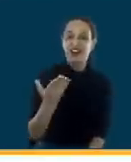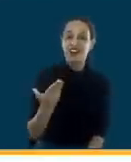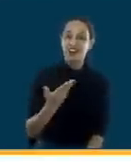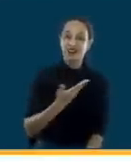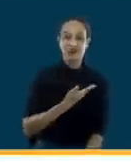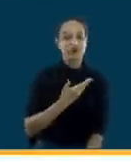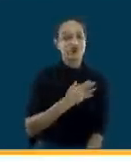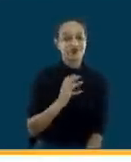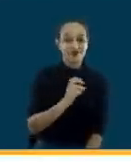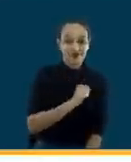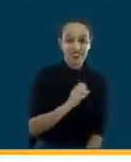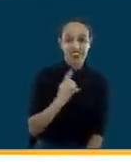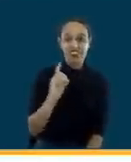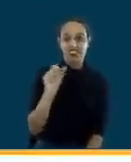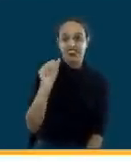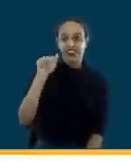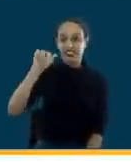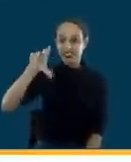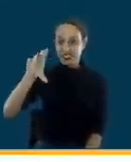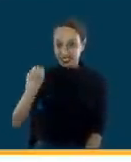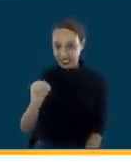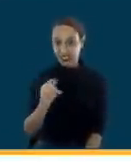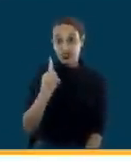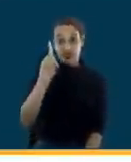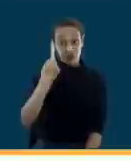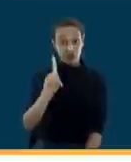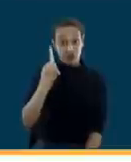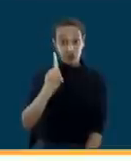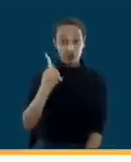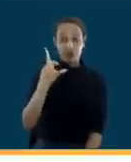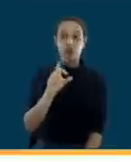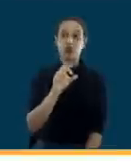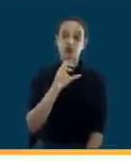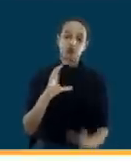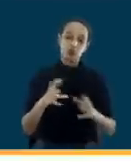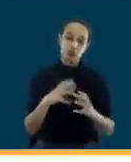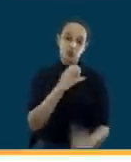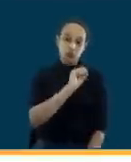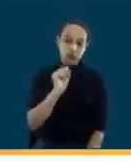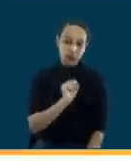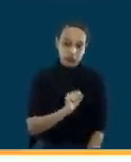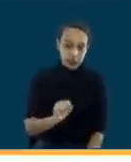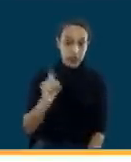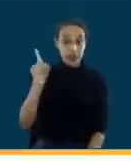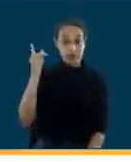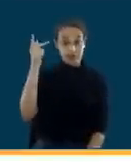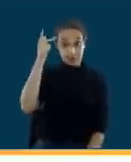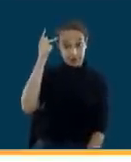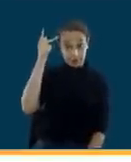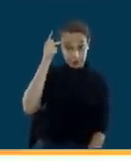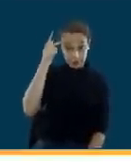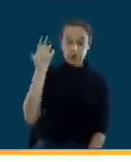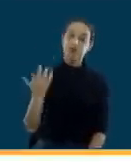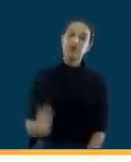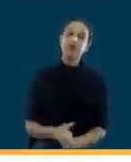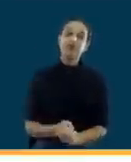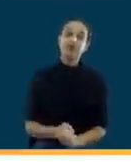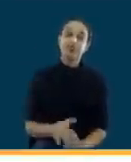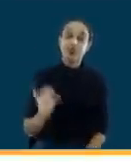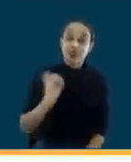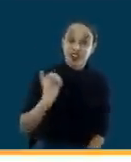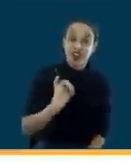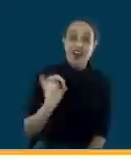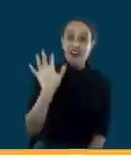São Paulo, saudar Santini, Úrsula, Célio, a qual, saudando eles,